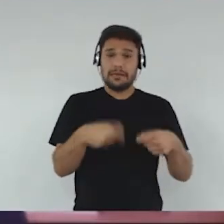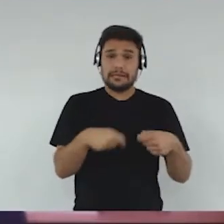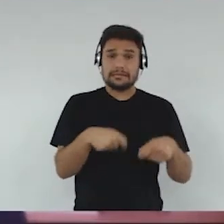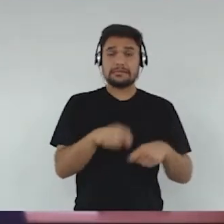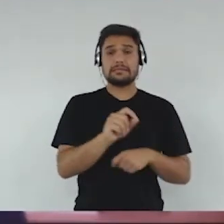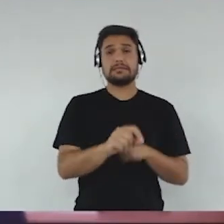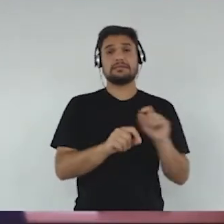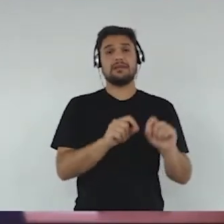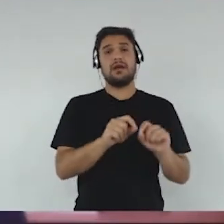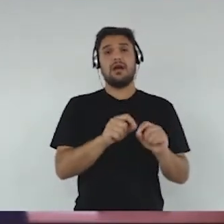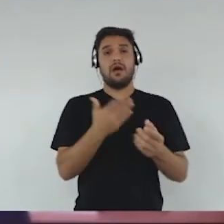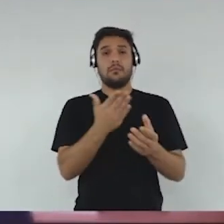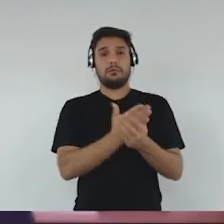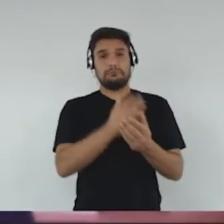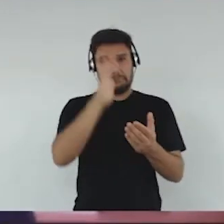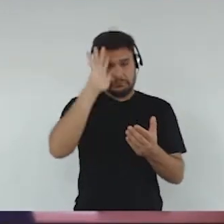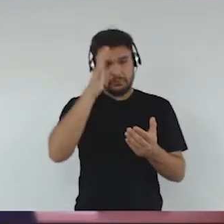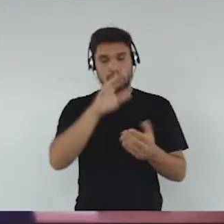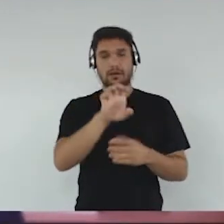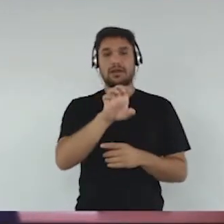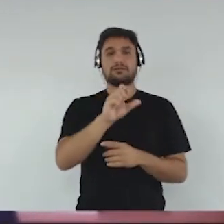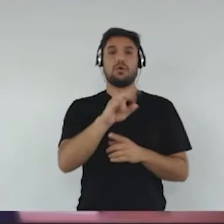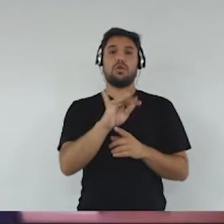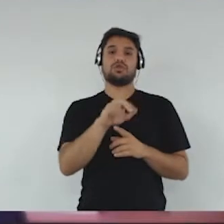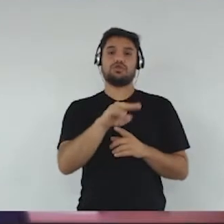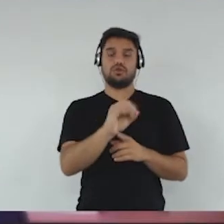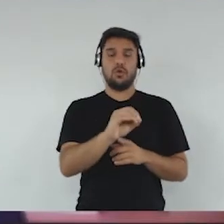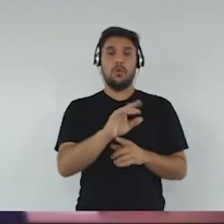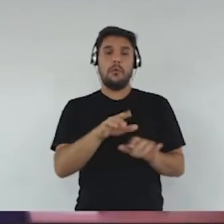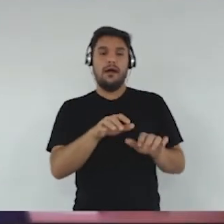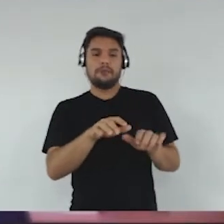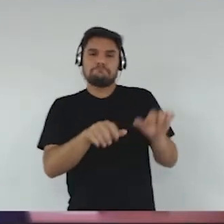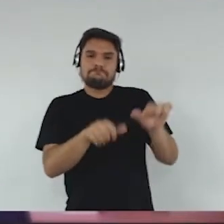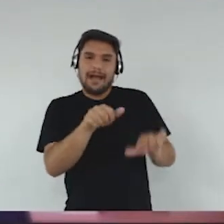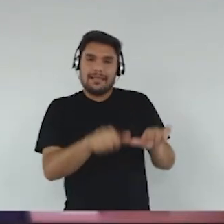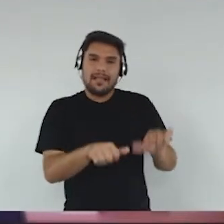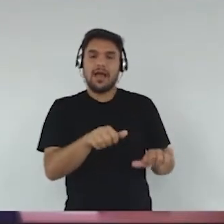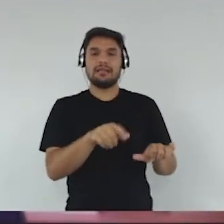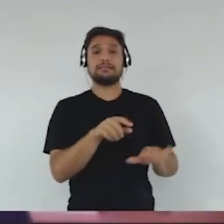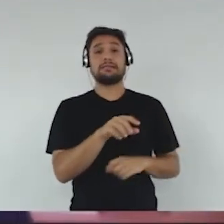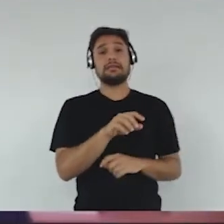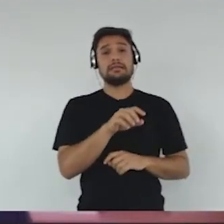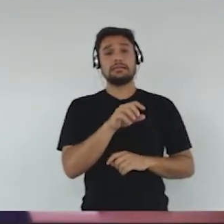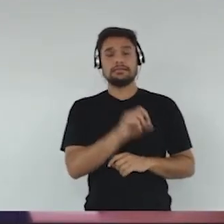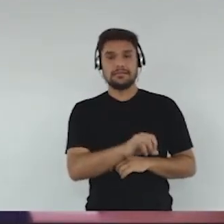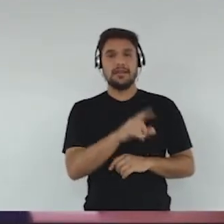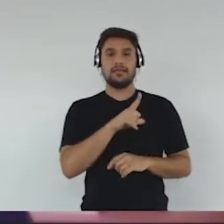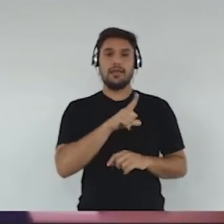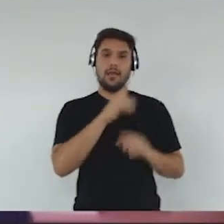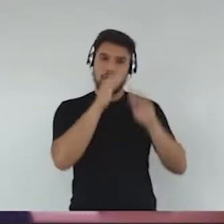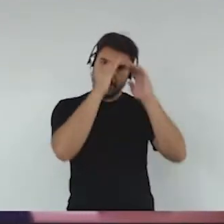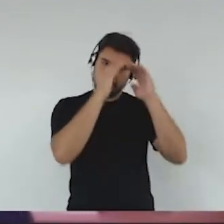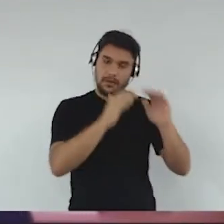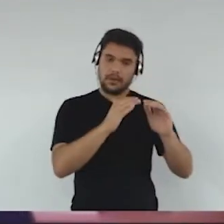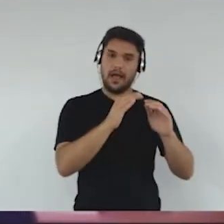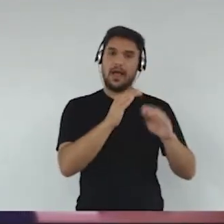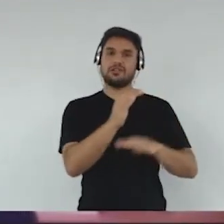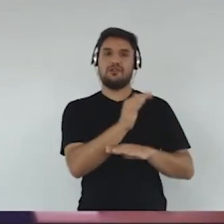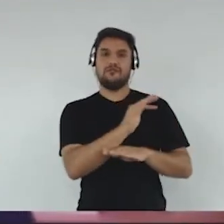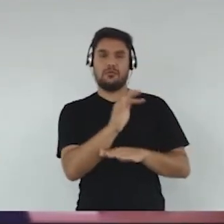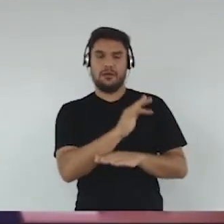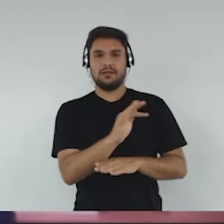a sentença precisa passar por um escrutínio, ou seja, uma verificação se estão respeitadas as